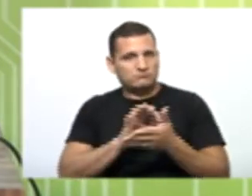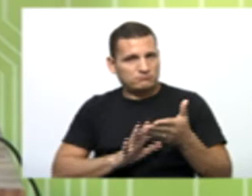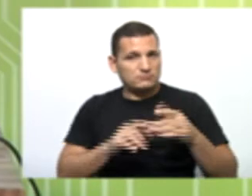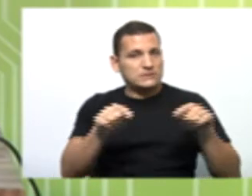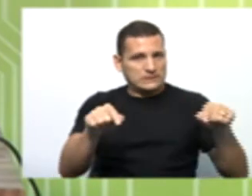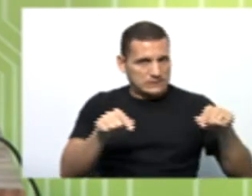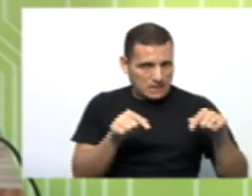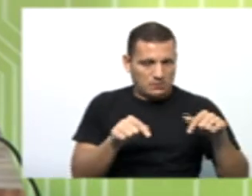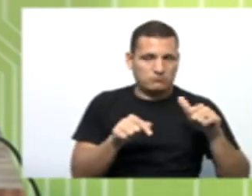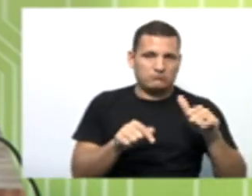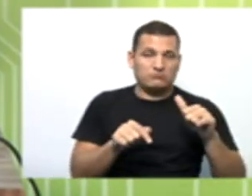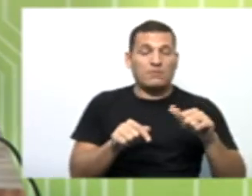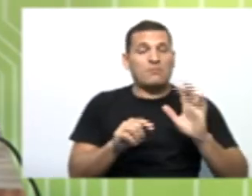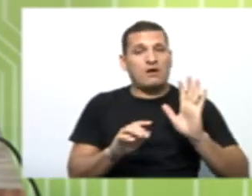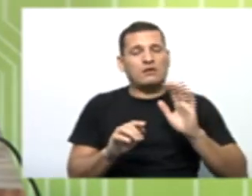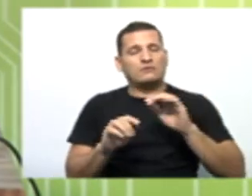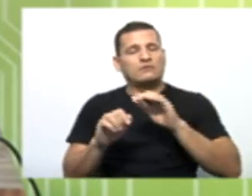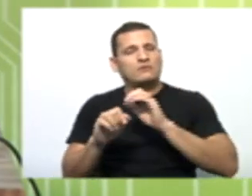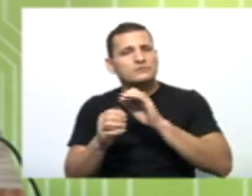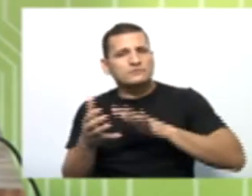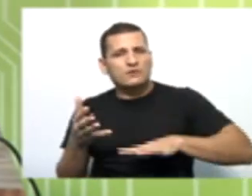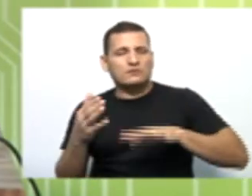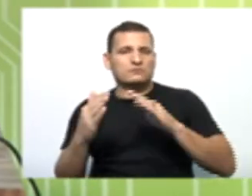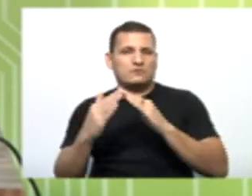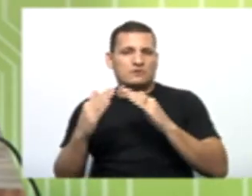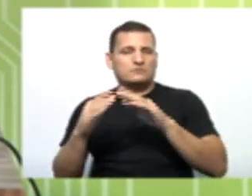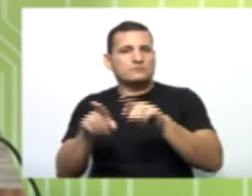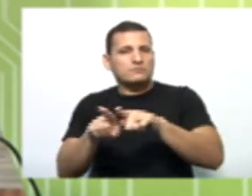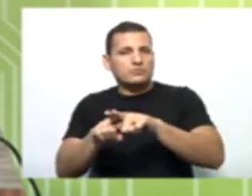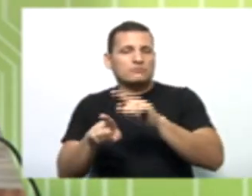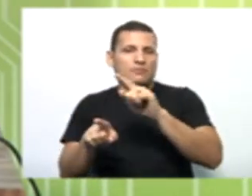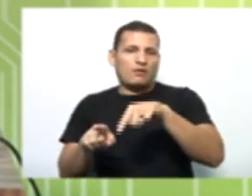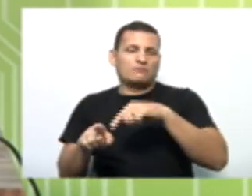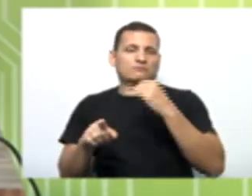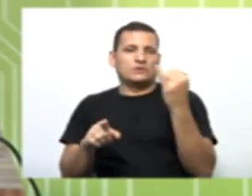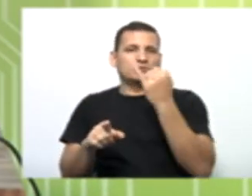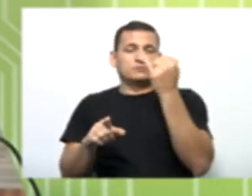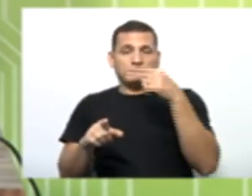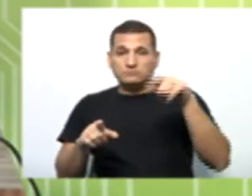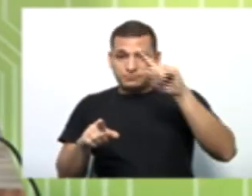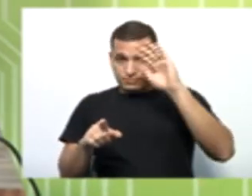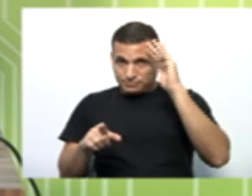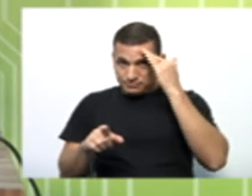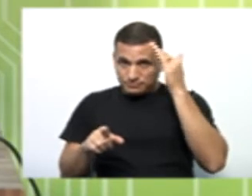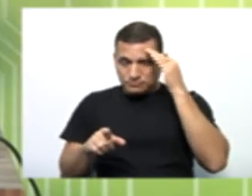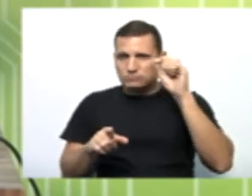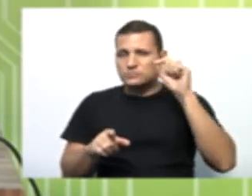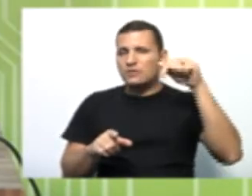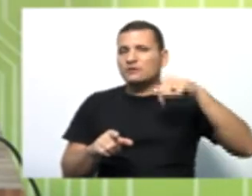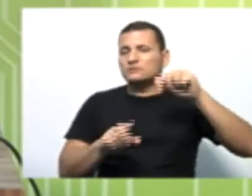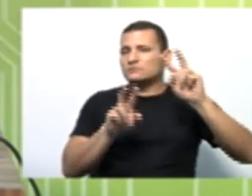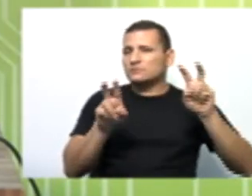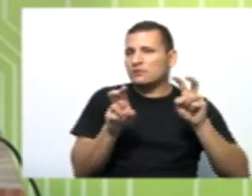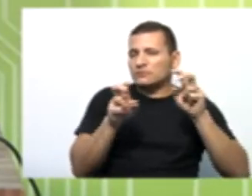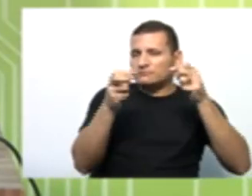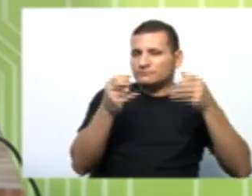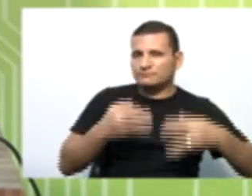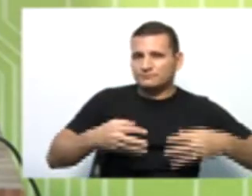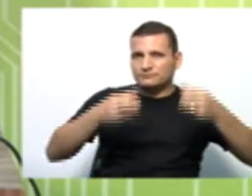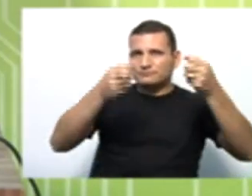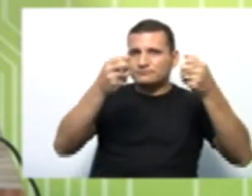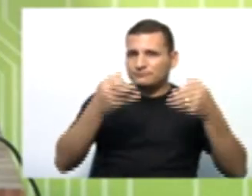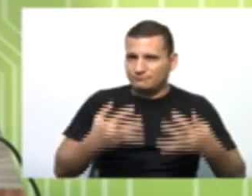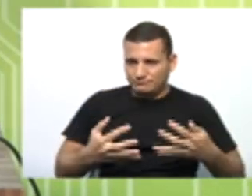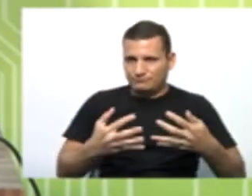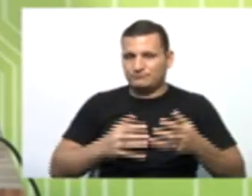de percurso, elas são fundamentais para que vocês compreendam, né, o assunto que nós estamos trabalhando aqui, né,